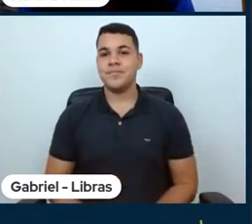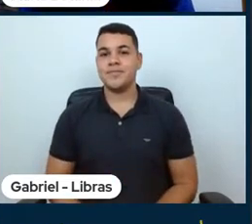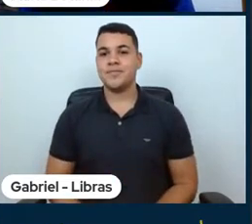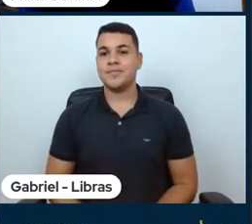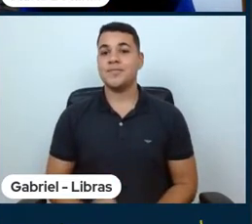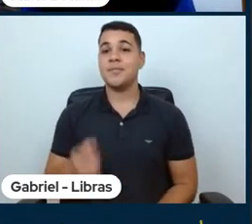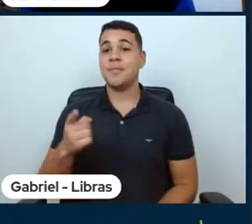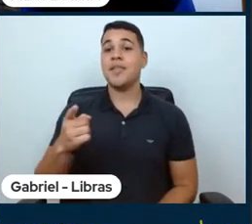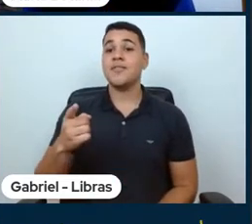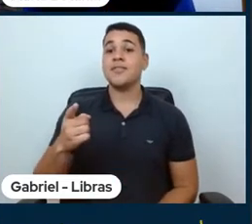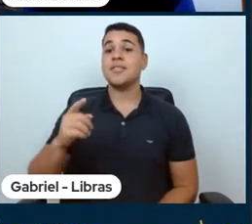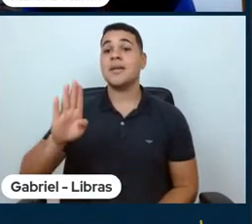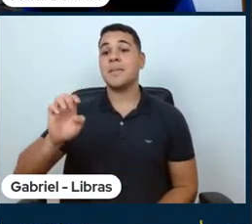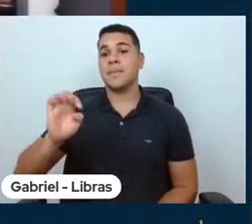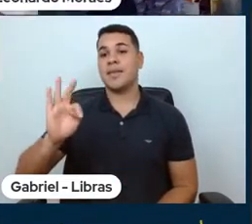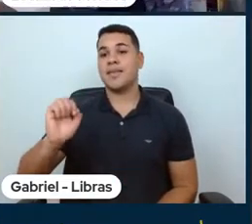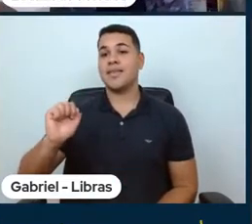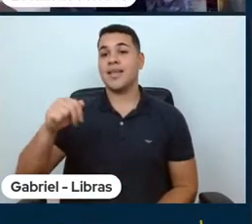você, Betânia?